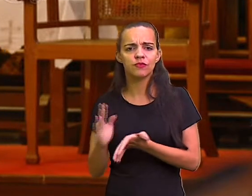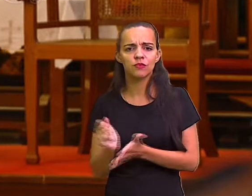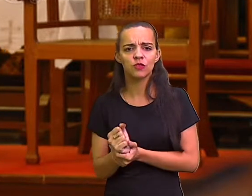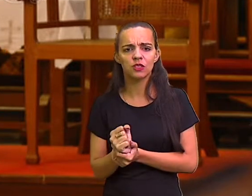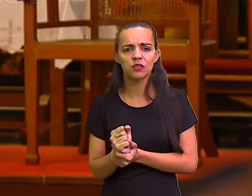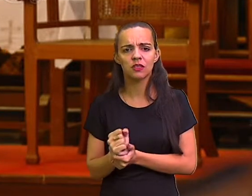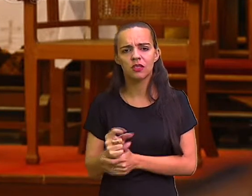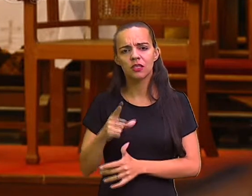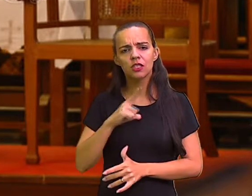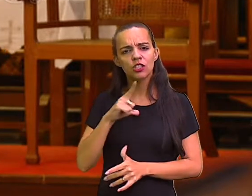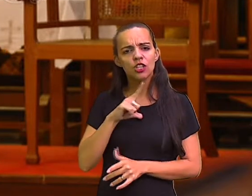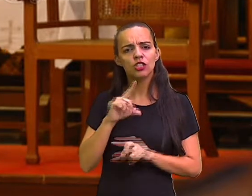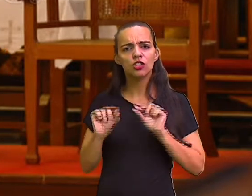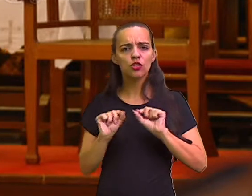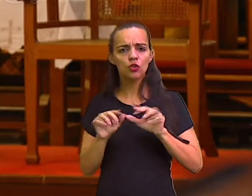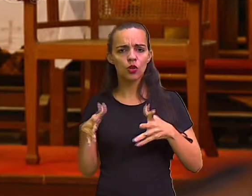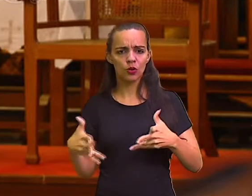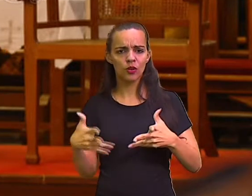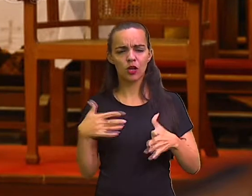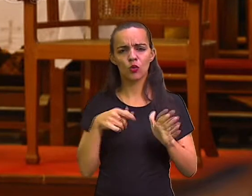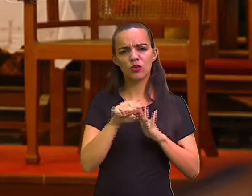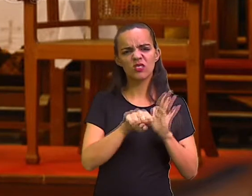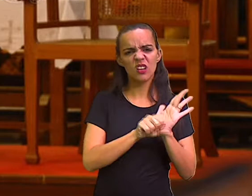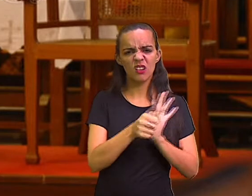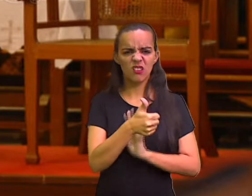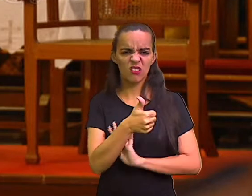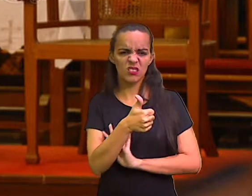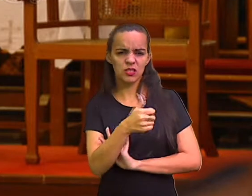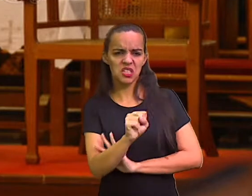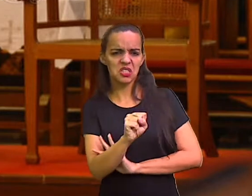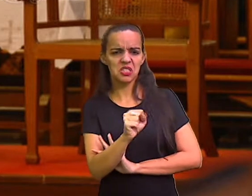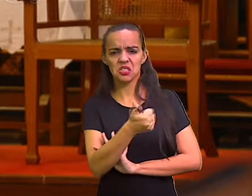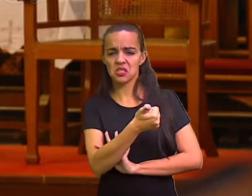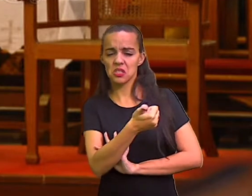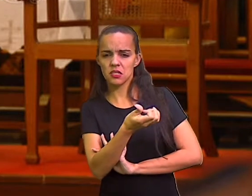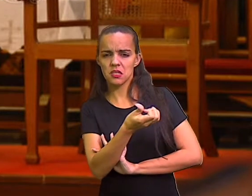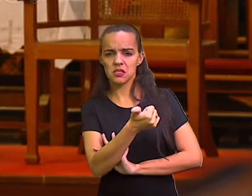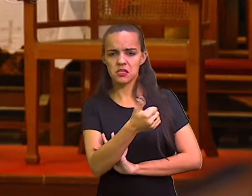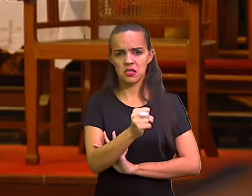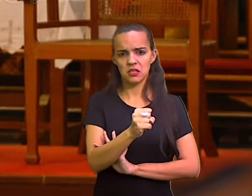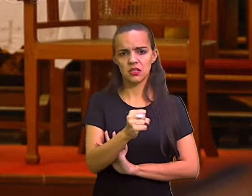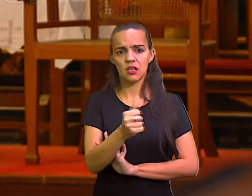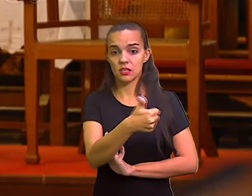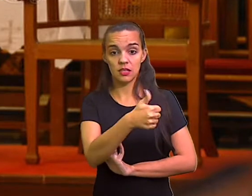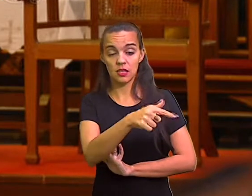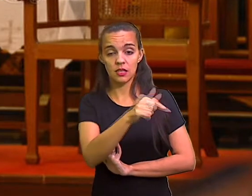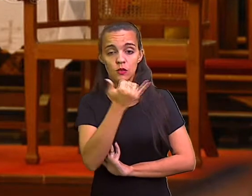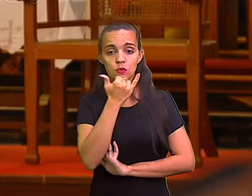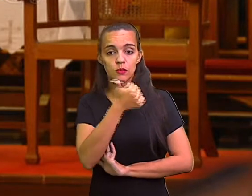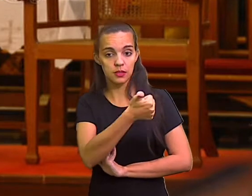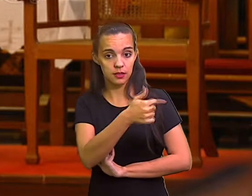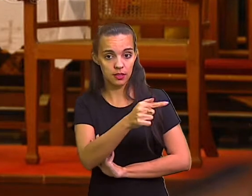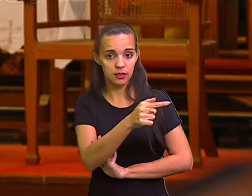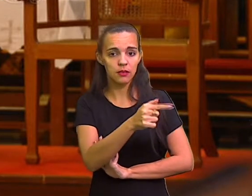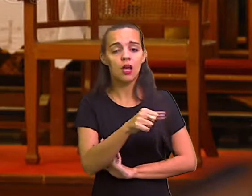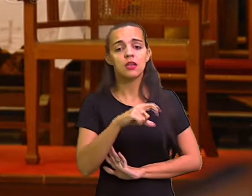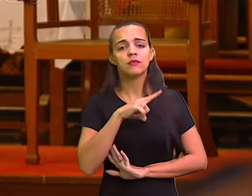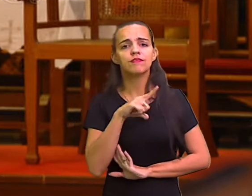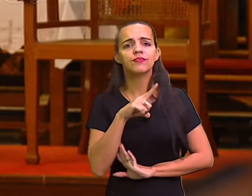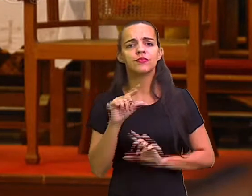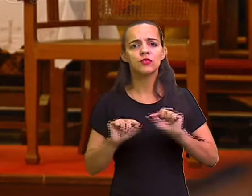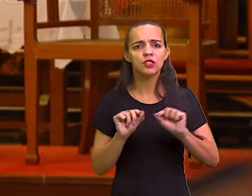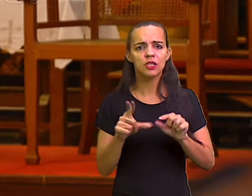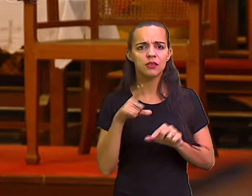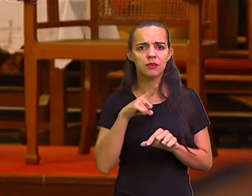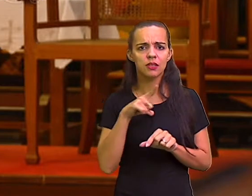séculos XVI e XVII, foi limitada em termos de área e profundidade, isto